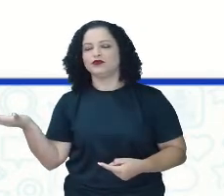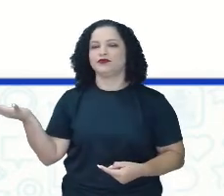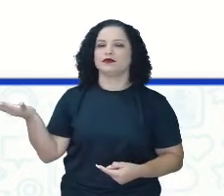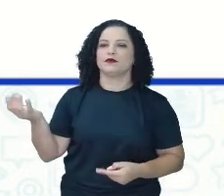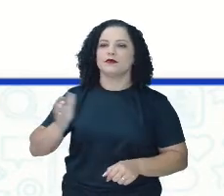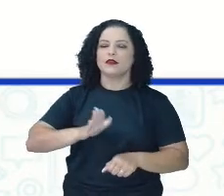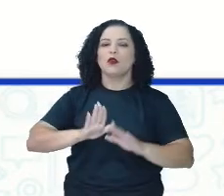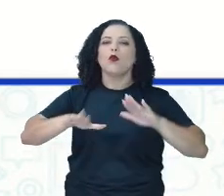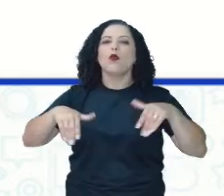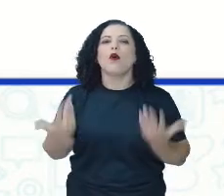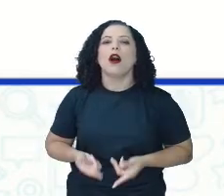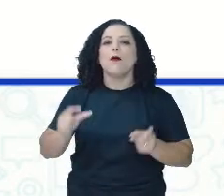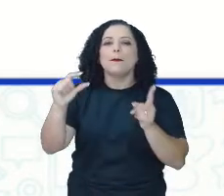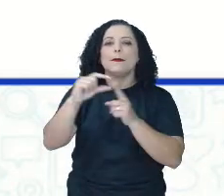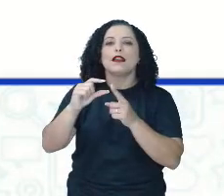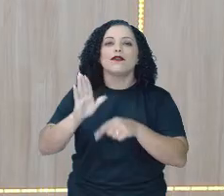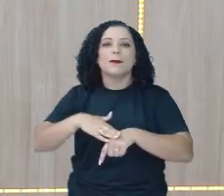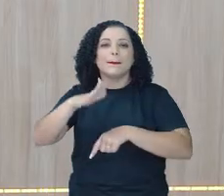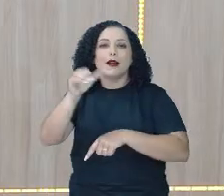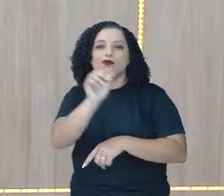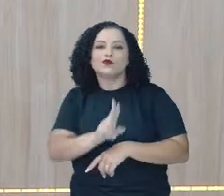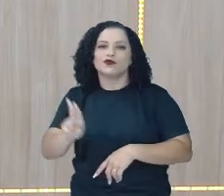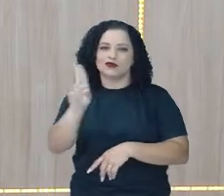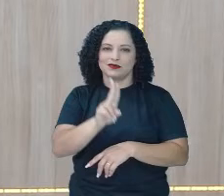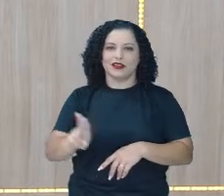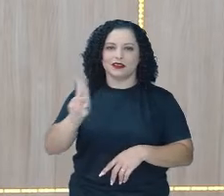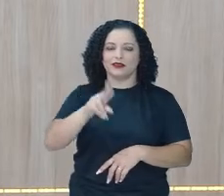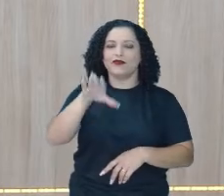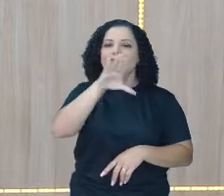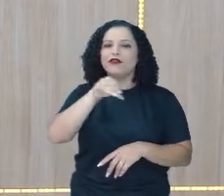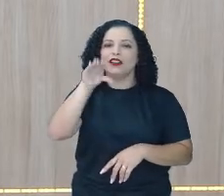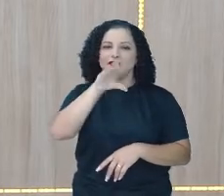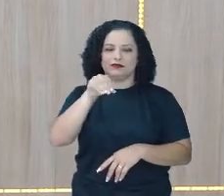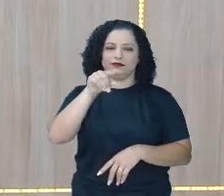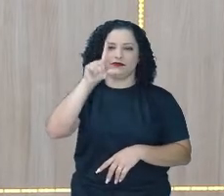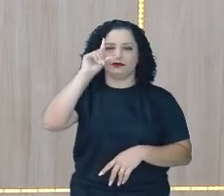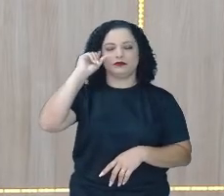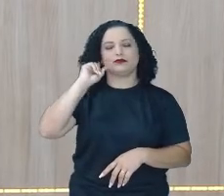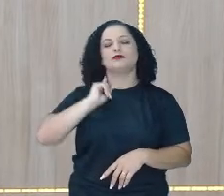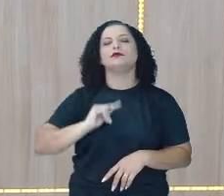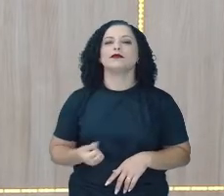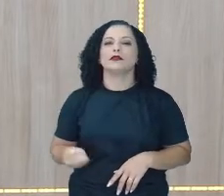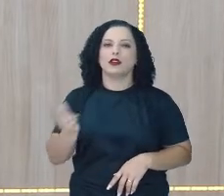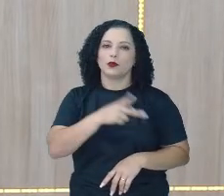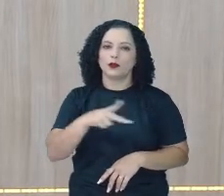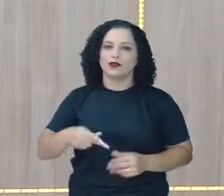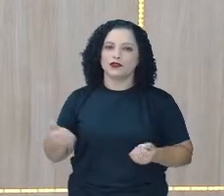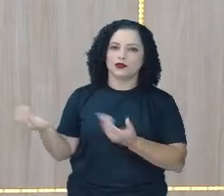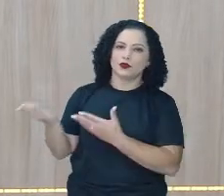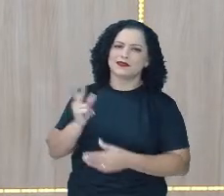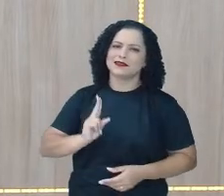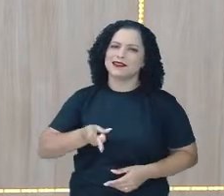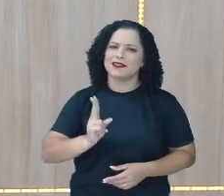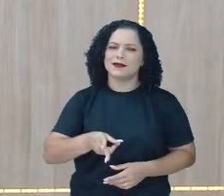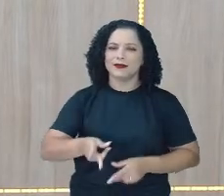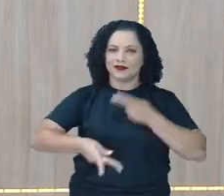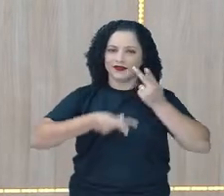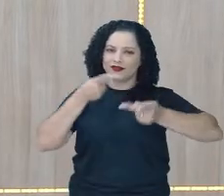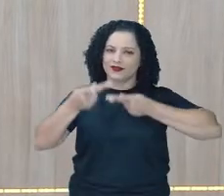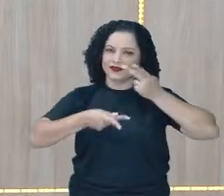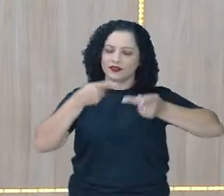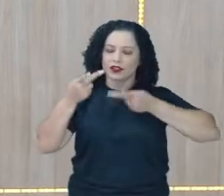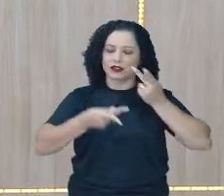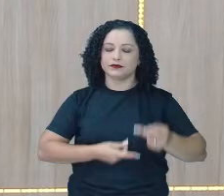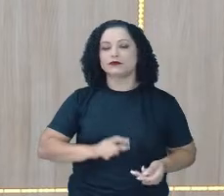palavras mais faladas? Aqui é um gancho que eu quero mostrar para você, que é o que o professor André vive falando até. É claro